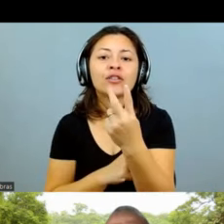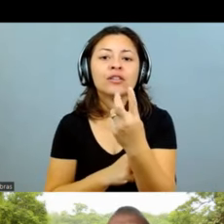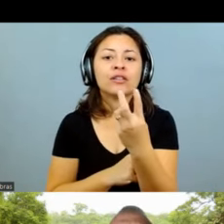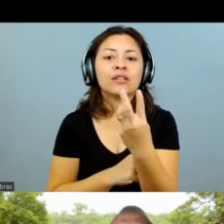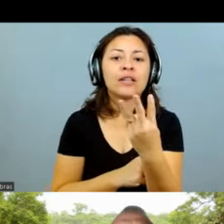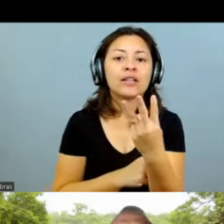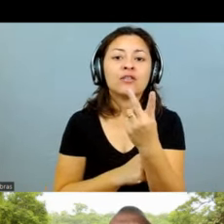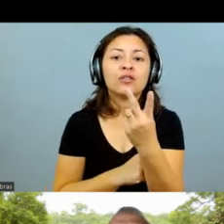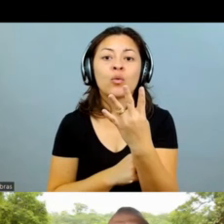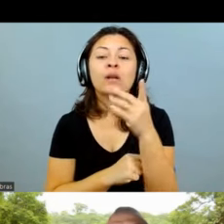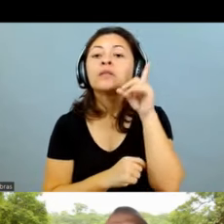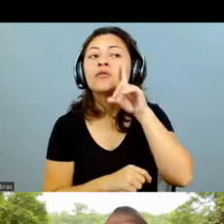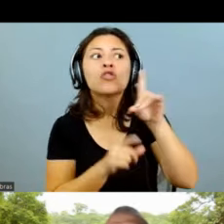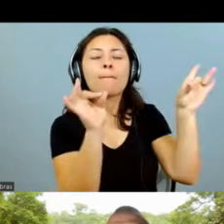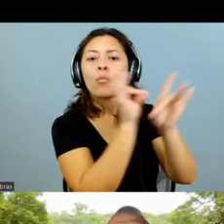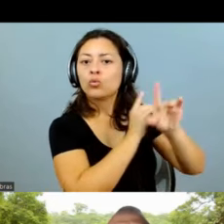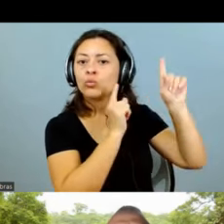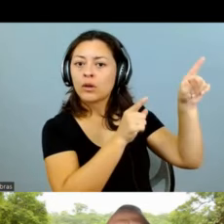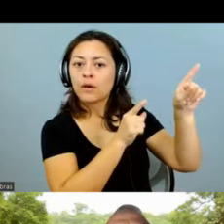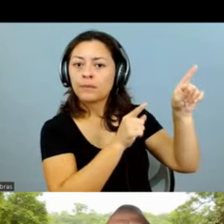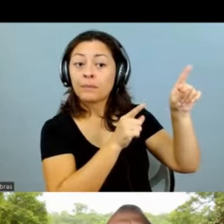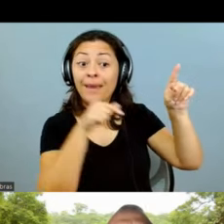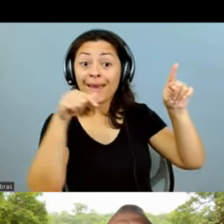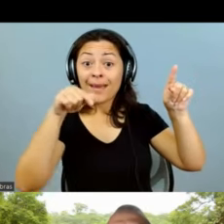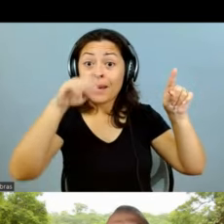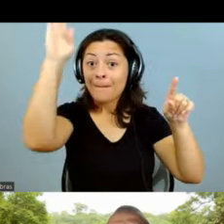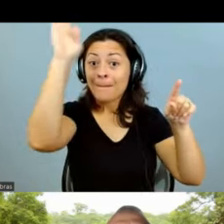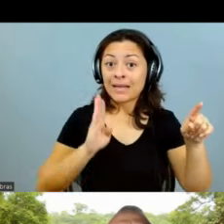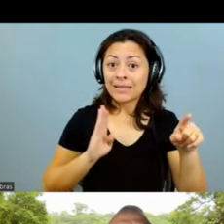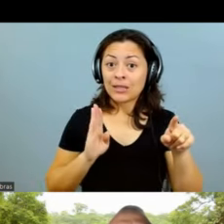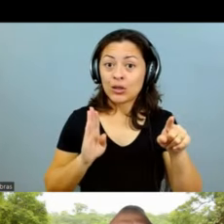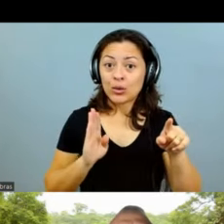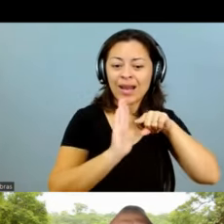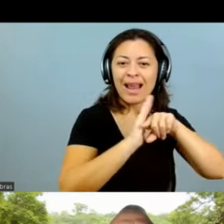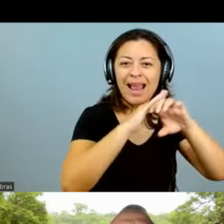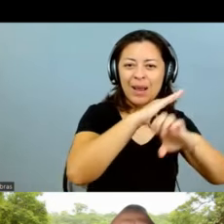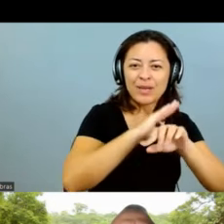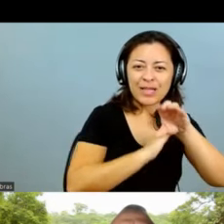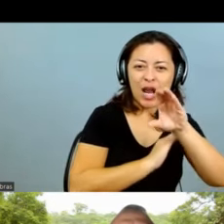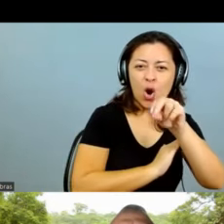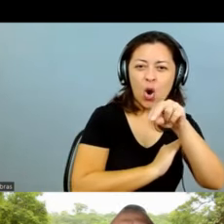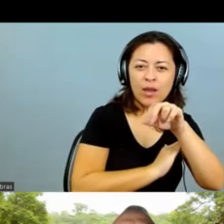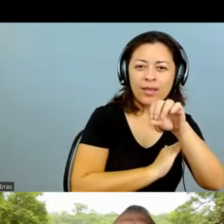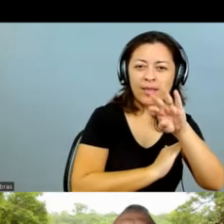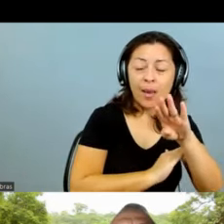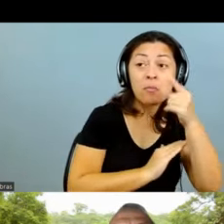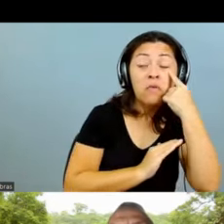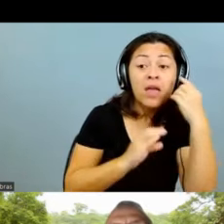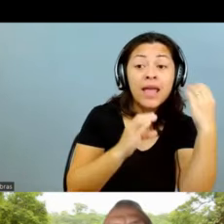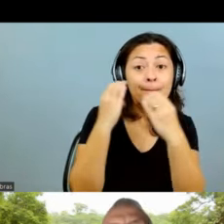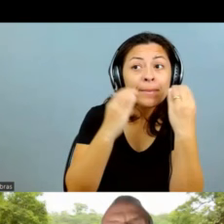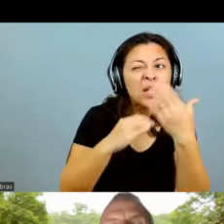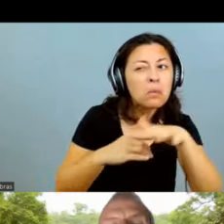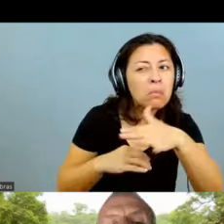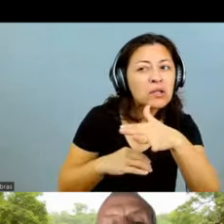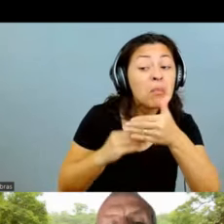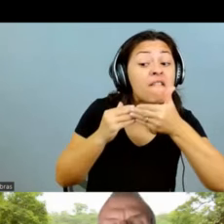finalizada no entanto no Brasil a Conab estima uma produção total para o milho de